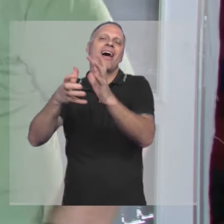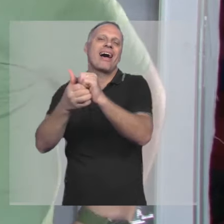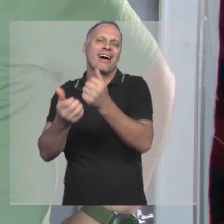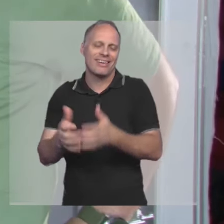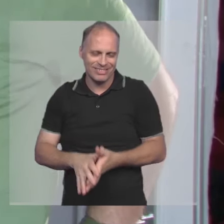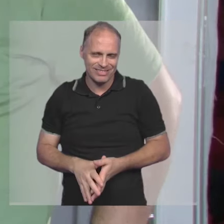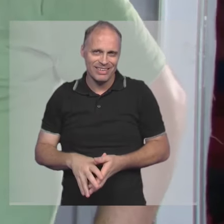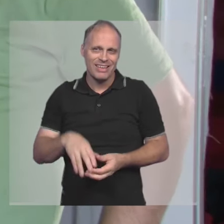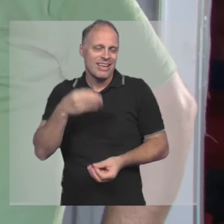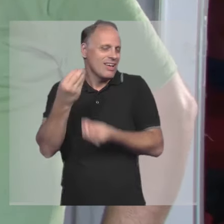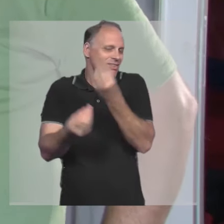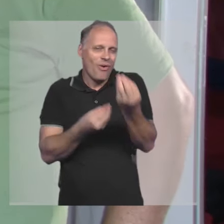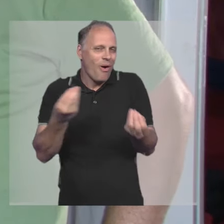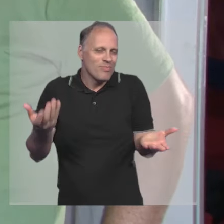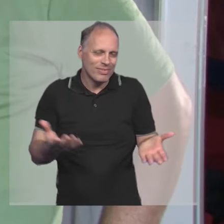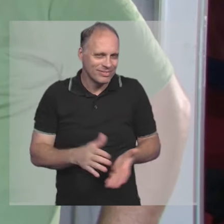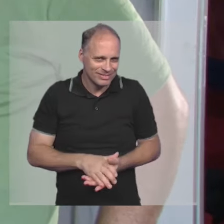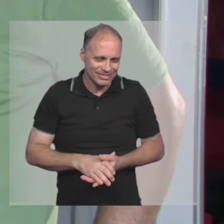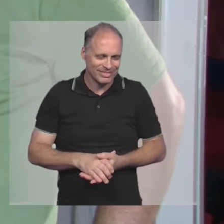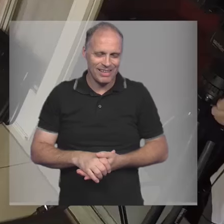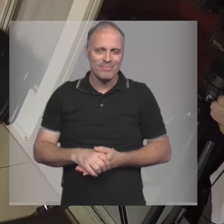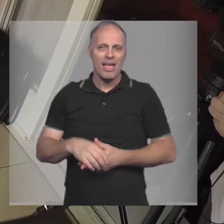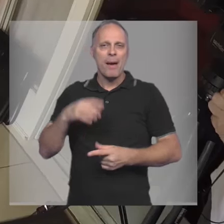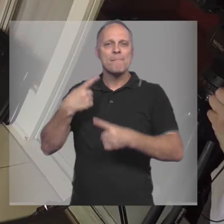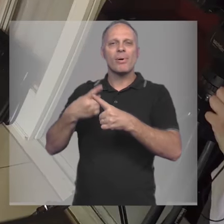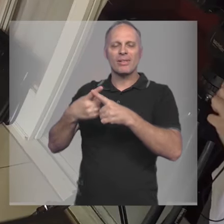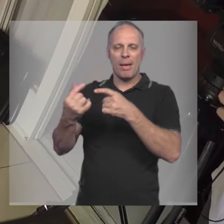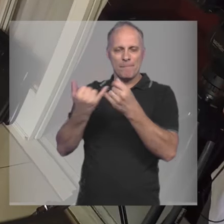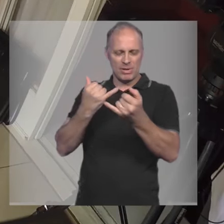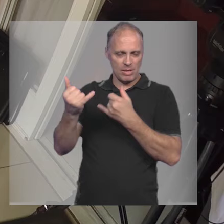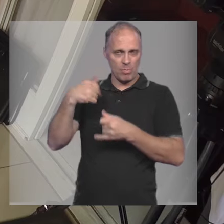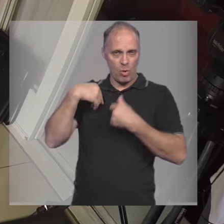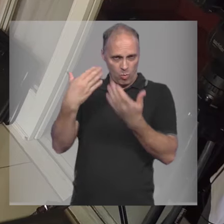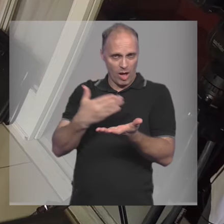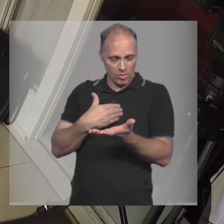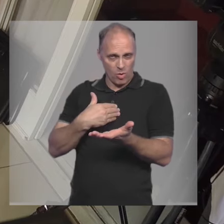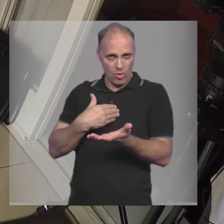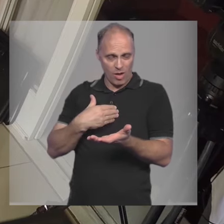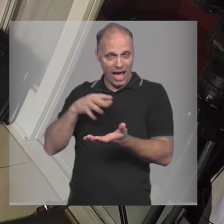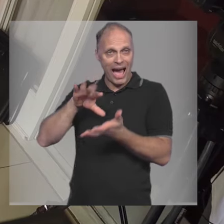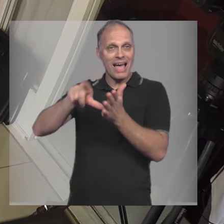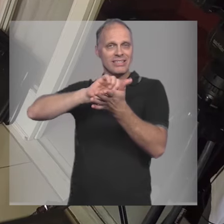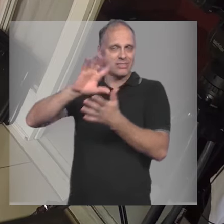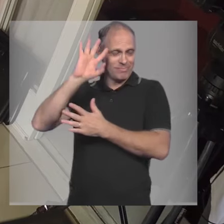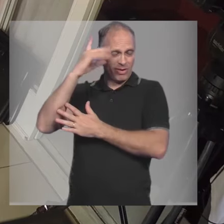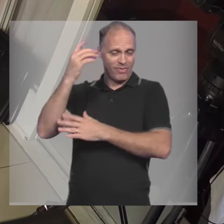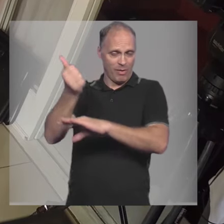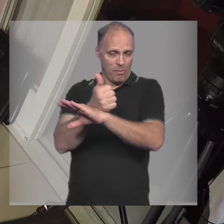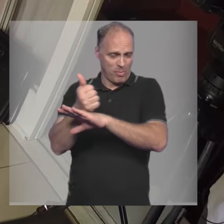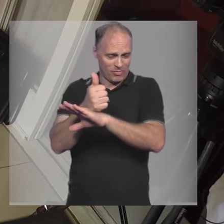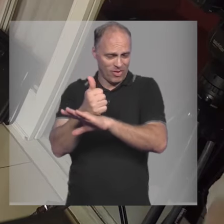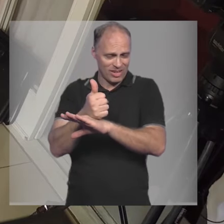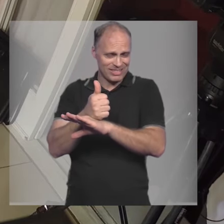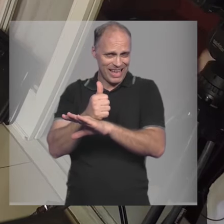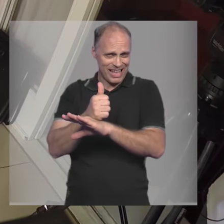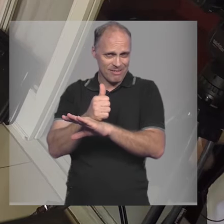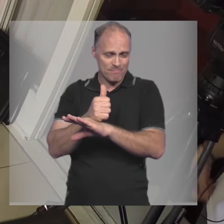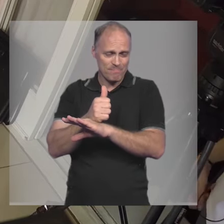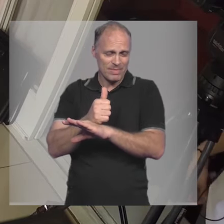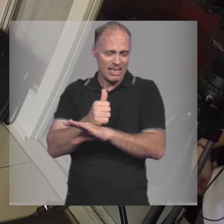a Marte? Pois é, até então, tipo, quando eu antes de eu resolver me profissionalizar e tudo